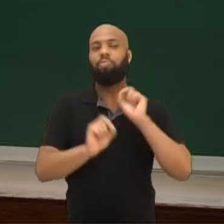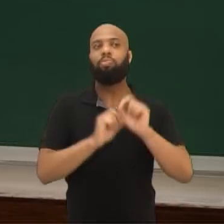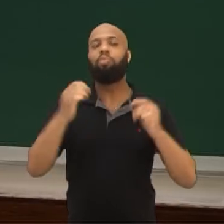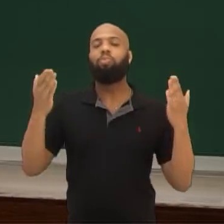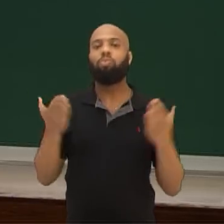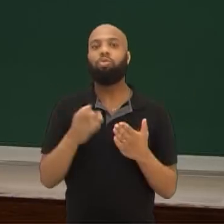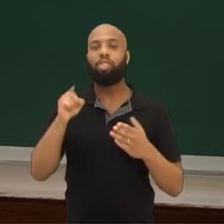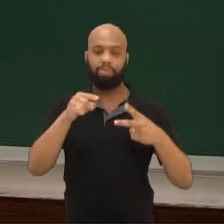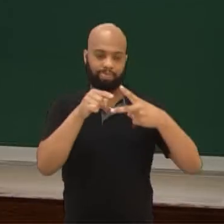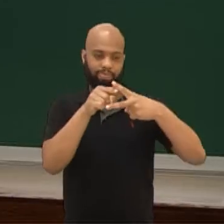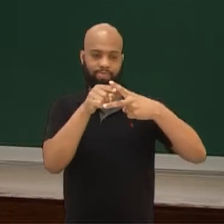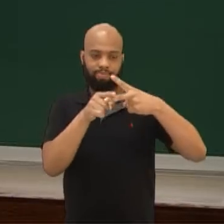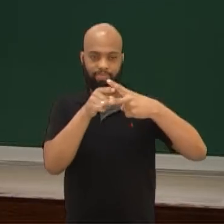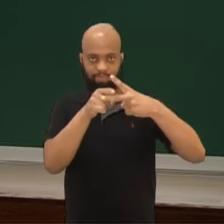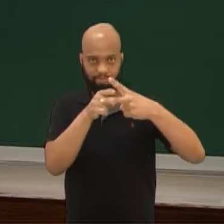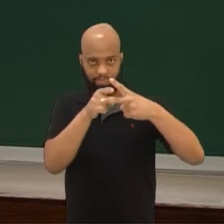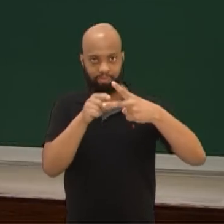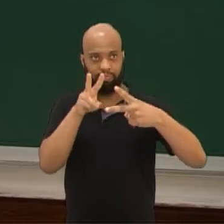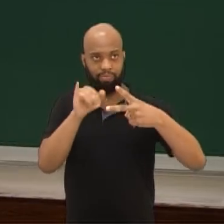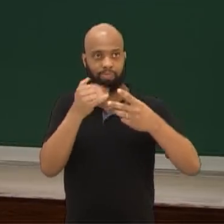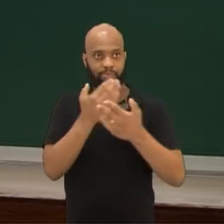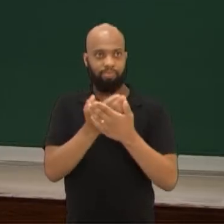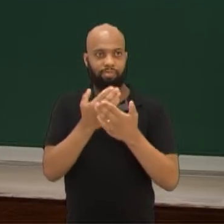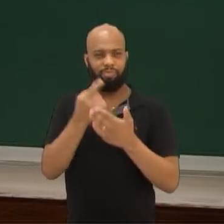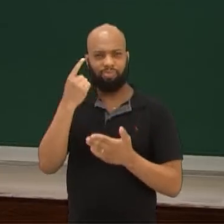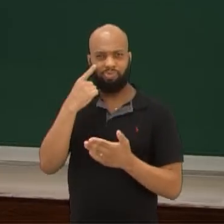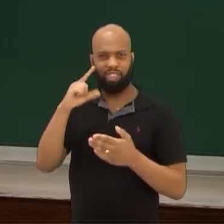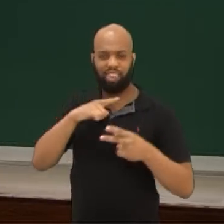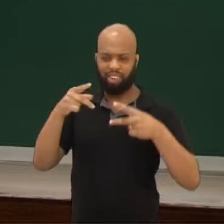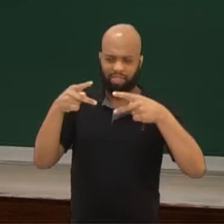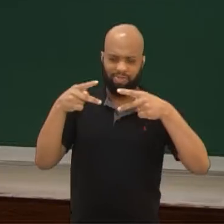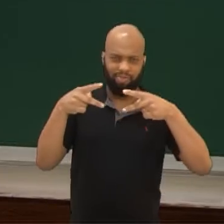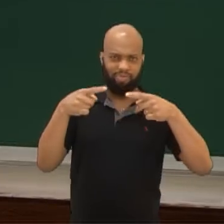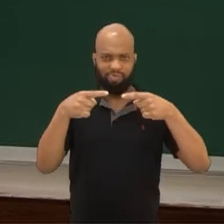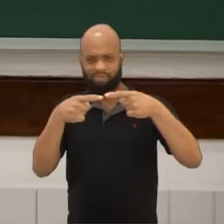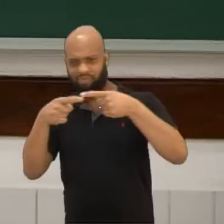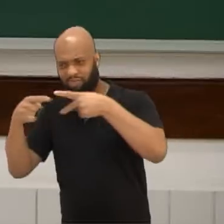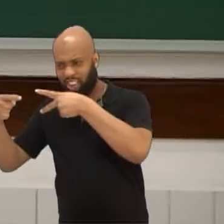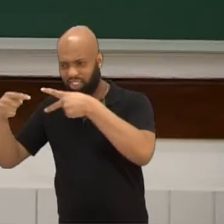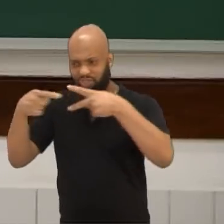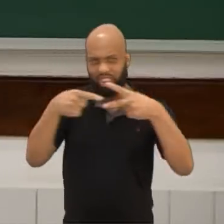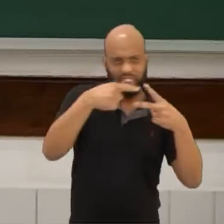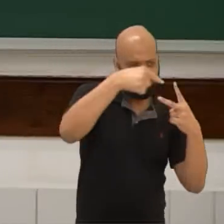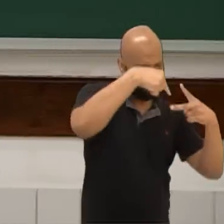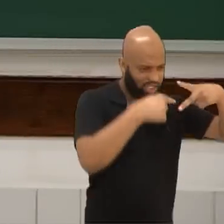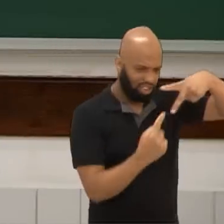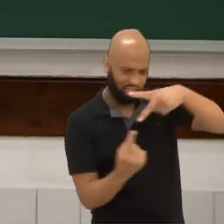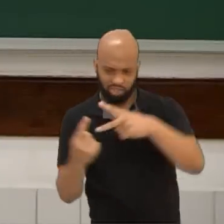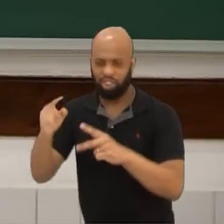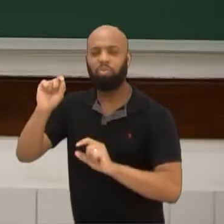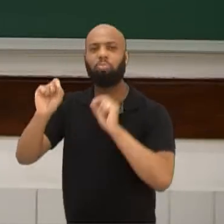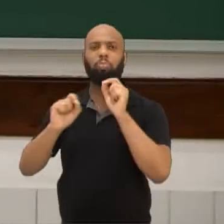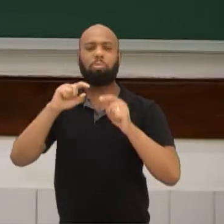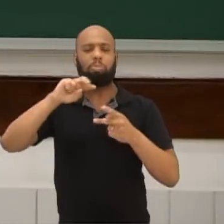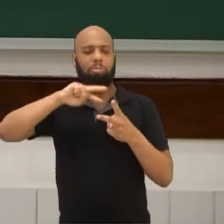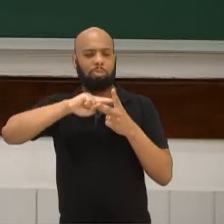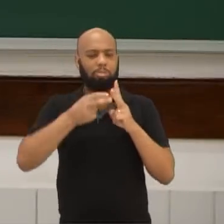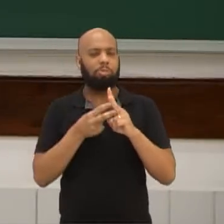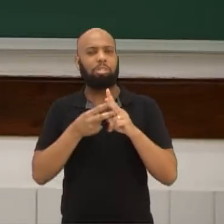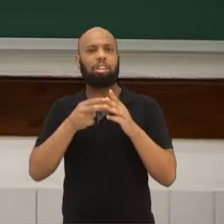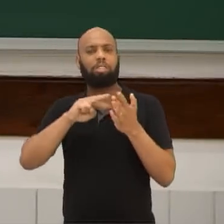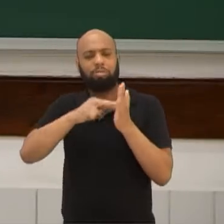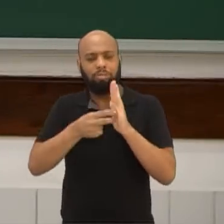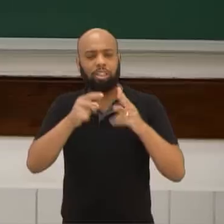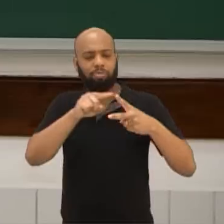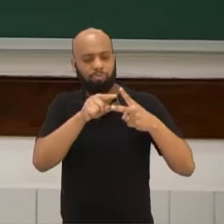gente vai estudar ângulos. Olha as flechinhas que a professora colocou ali para vocês. O que são esses ângulos? O que será? Como